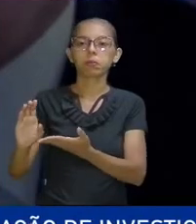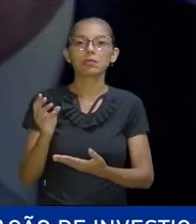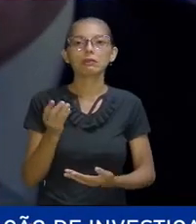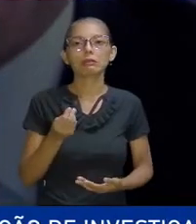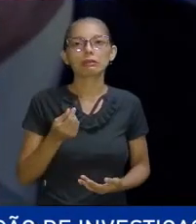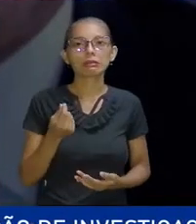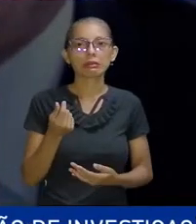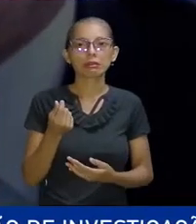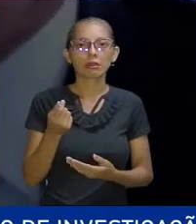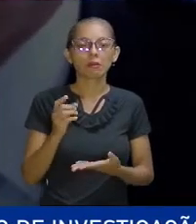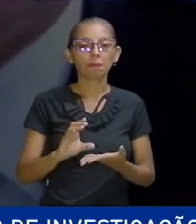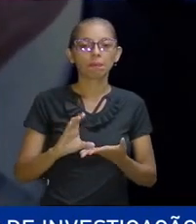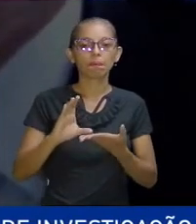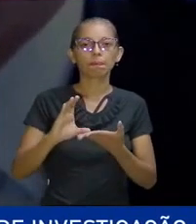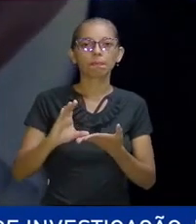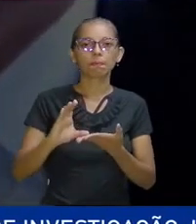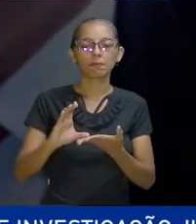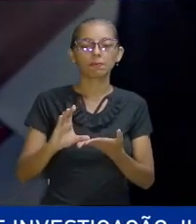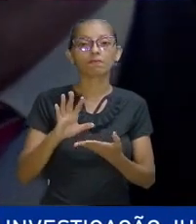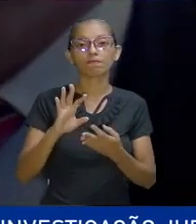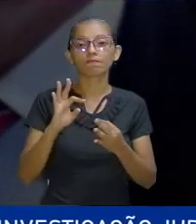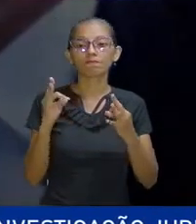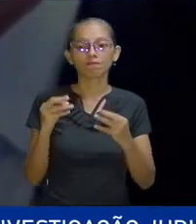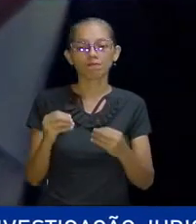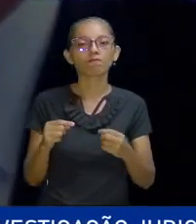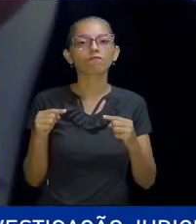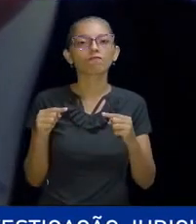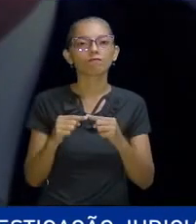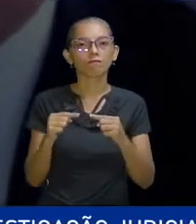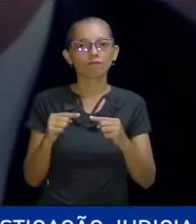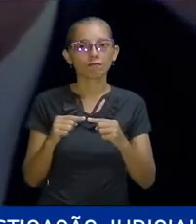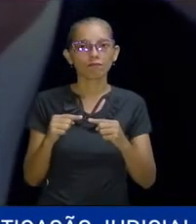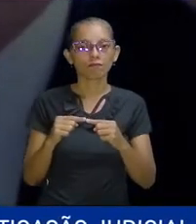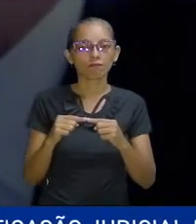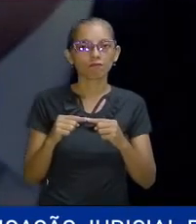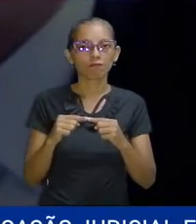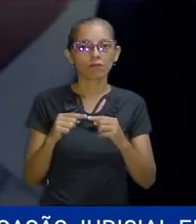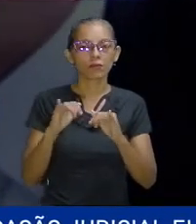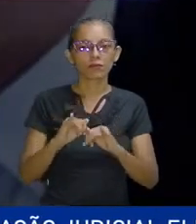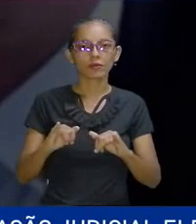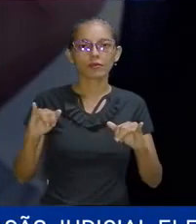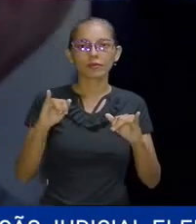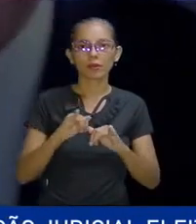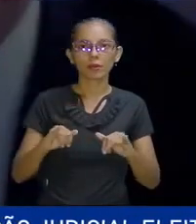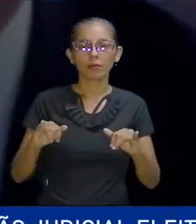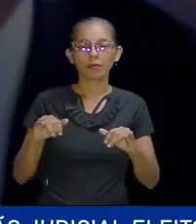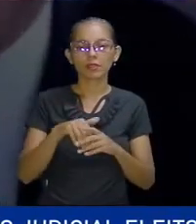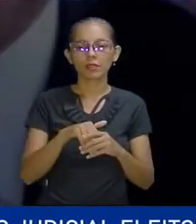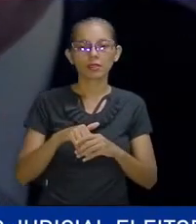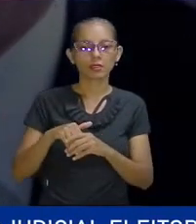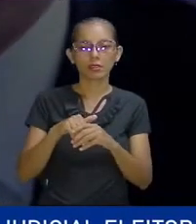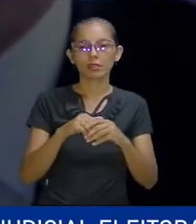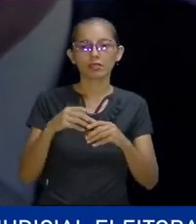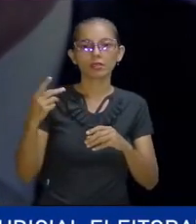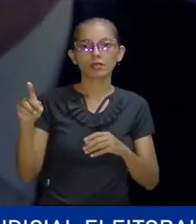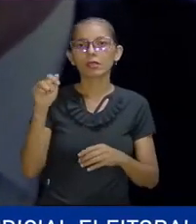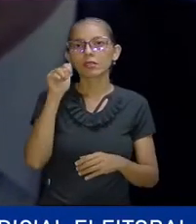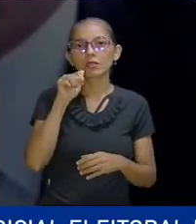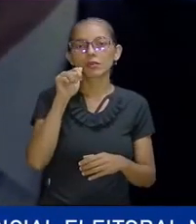verbas para a campanha e com o único fim eleger Zeneide